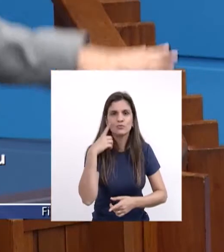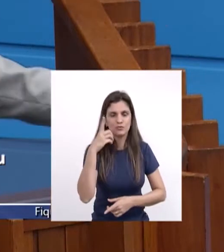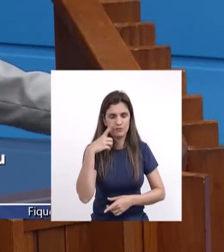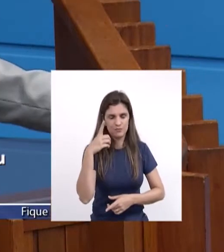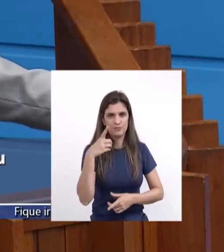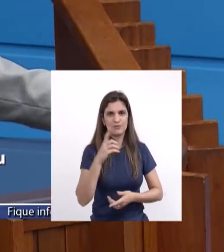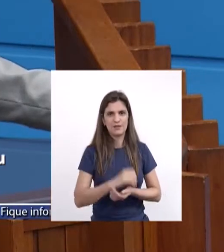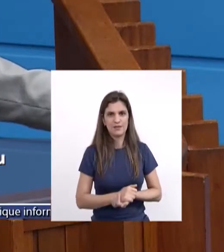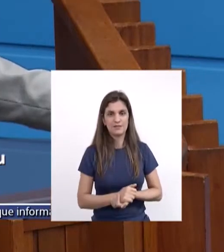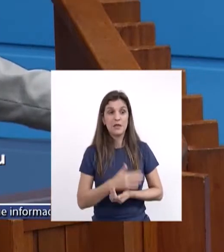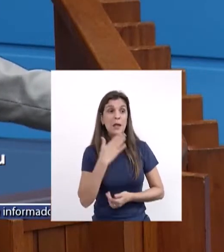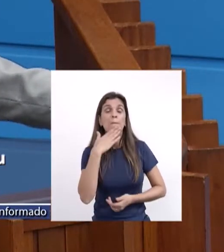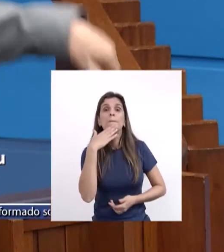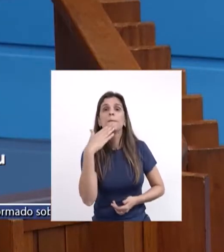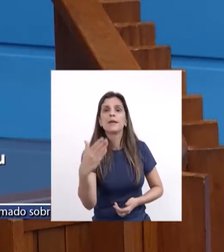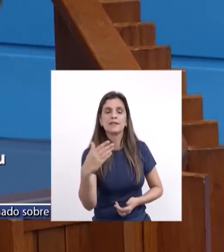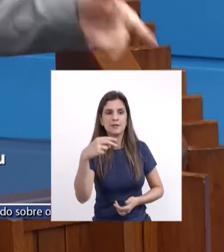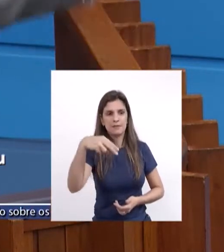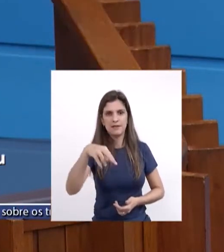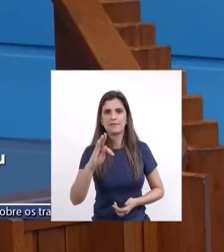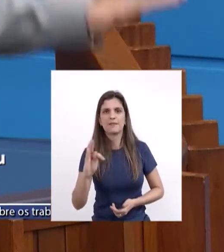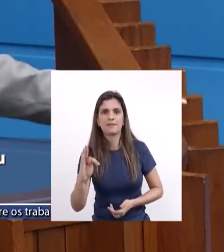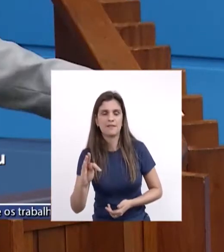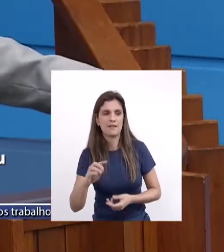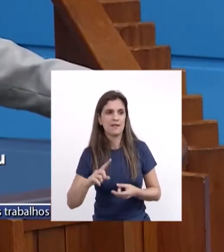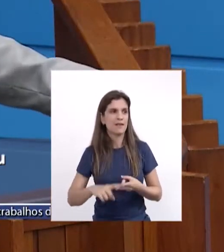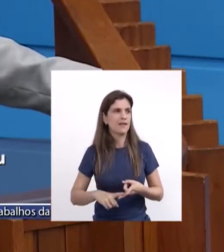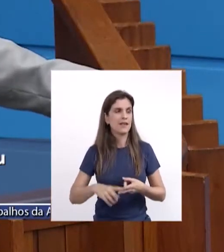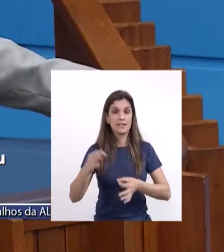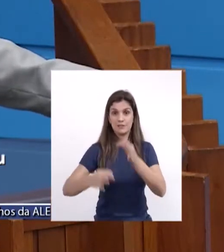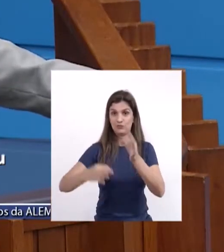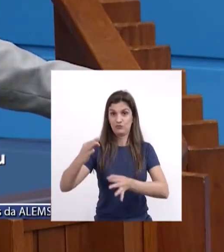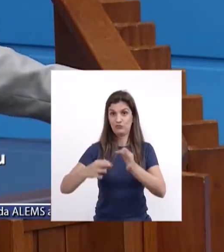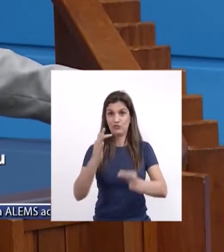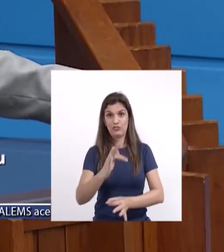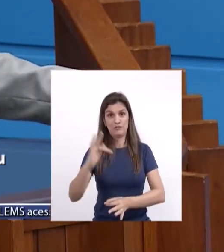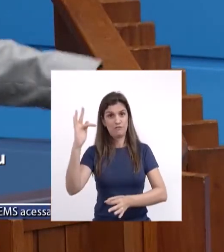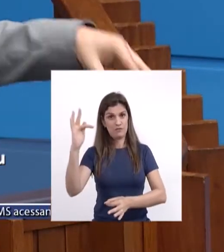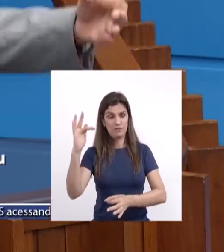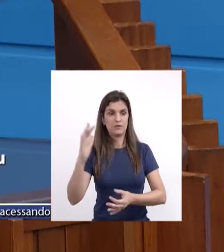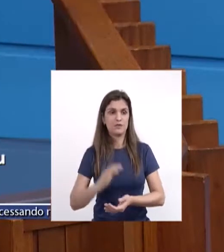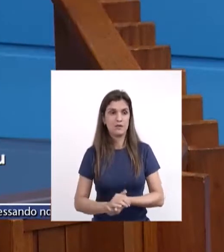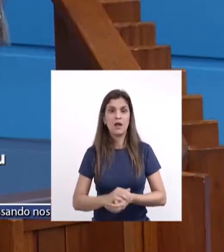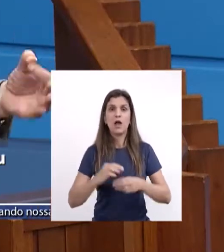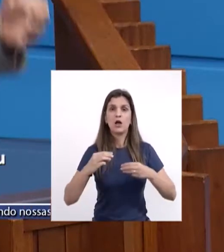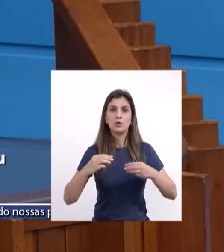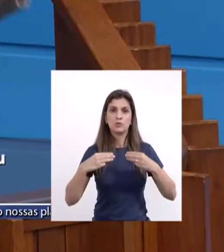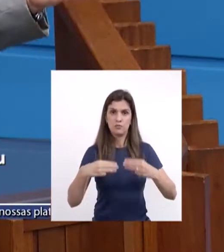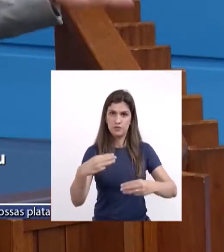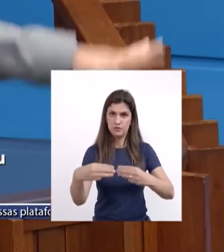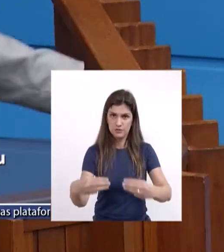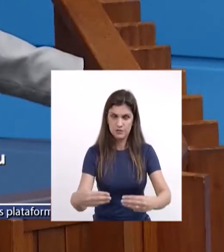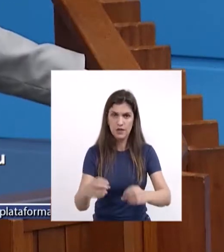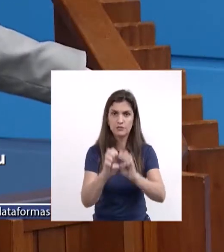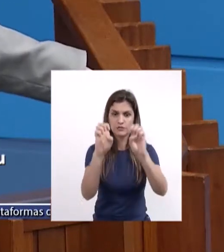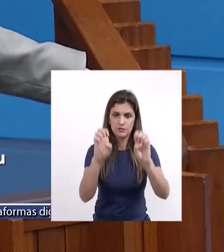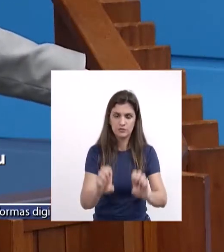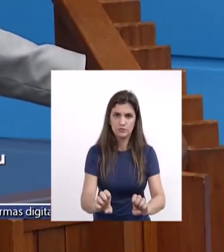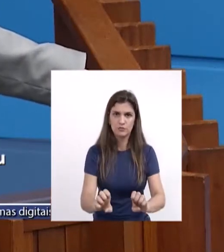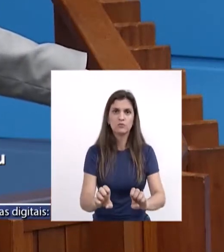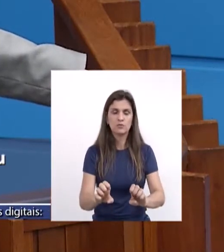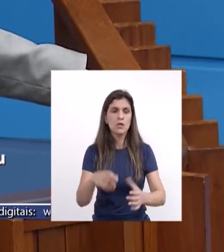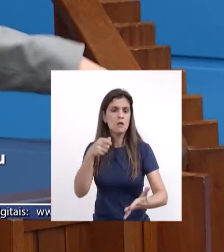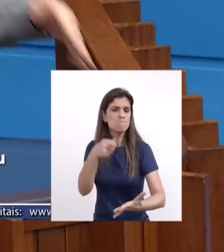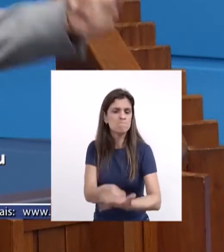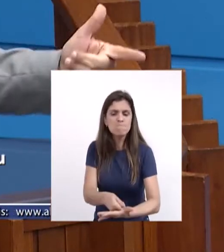faça diante da NTT, faça diante do Ministério da Infraestrutura e cobre aquilo que Mato Grosso do